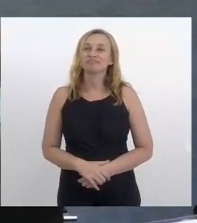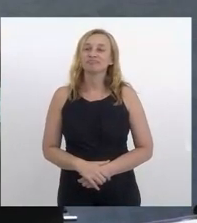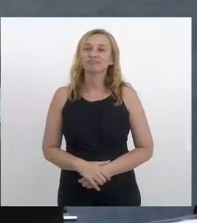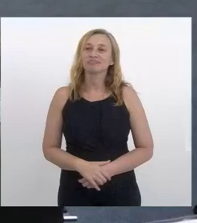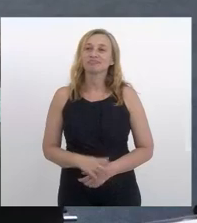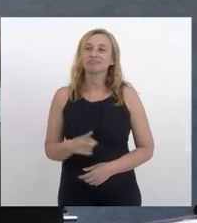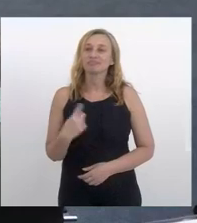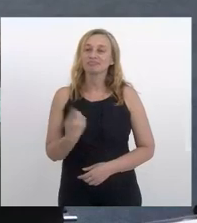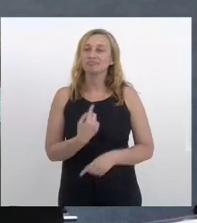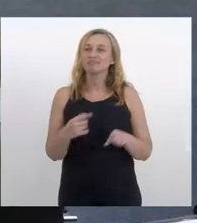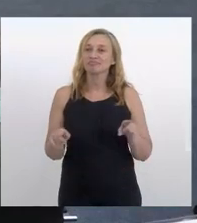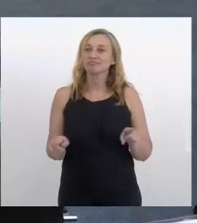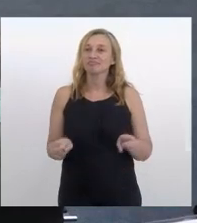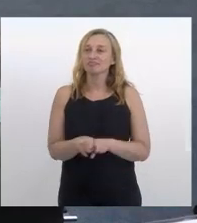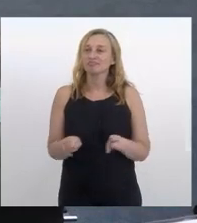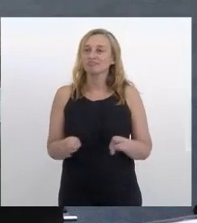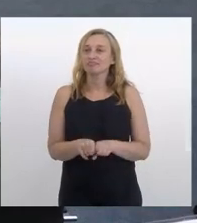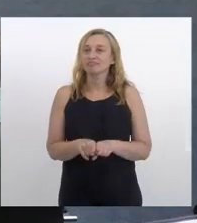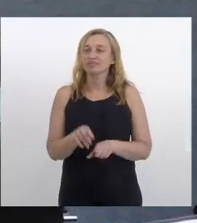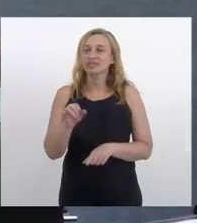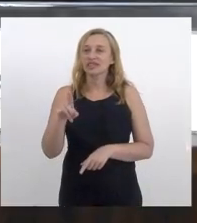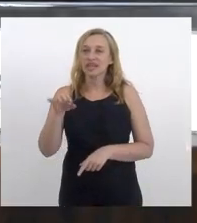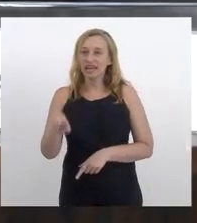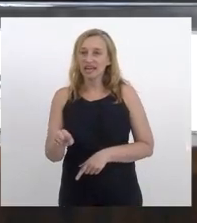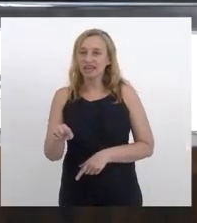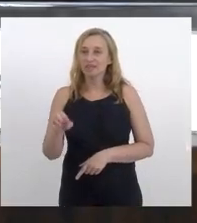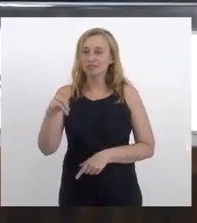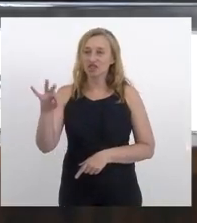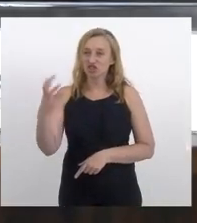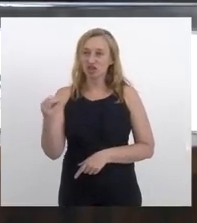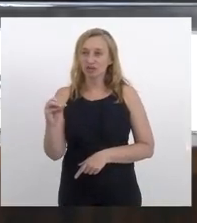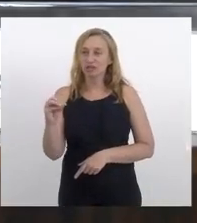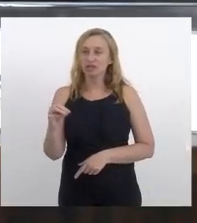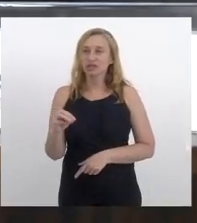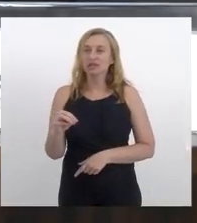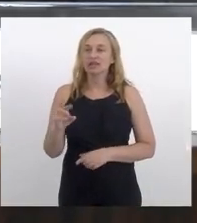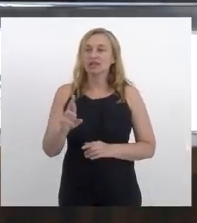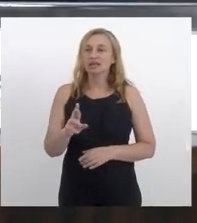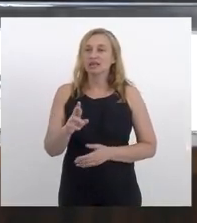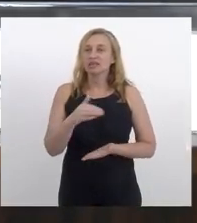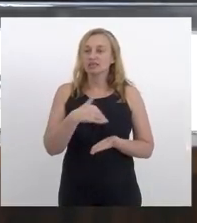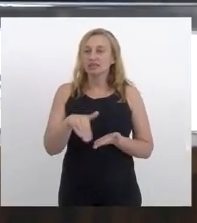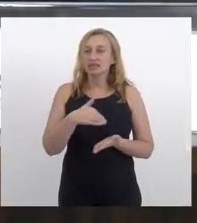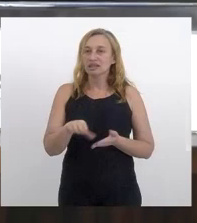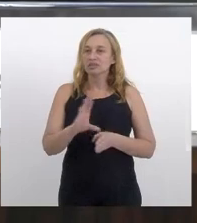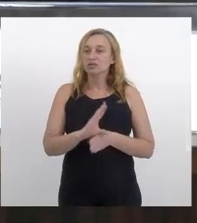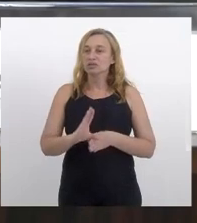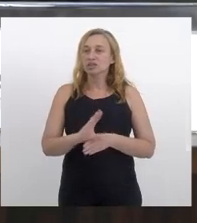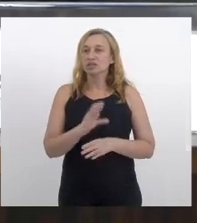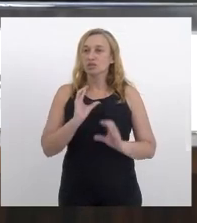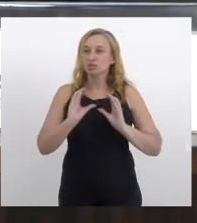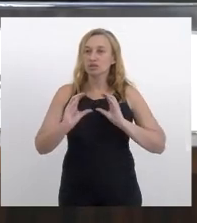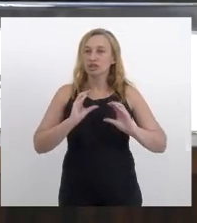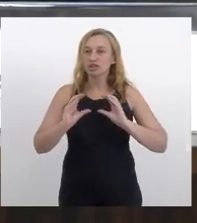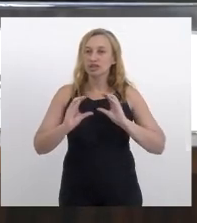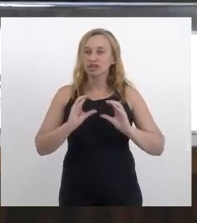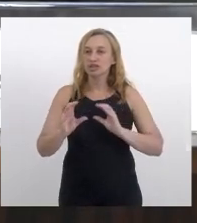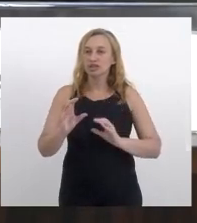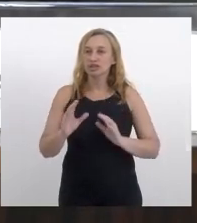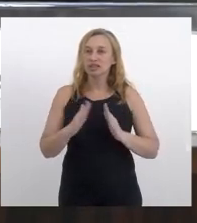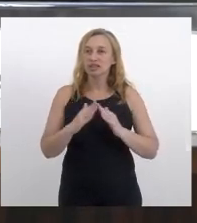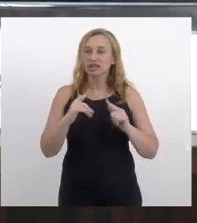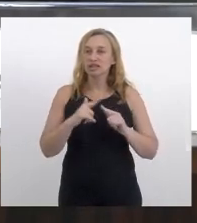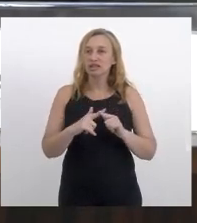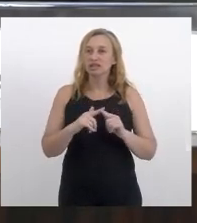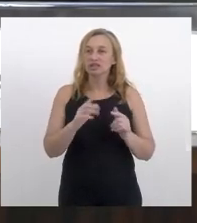Estão conosco também Daniele Machado Gonçalves, secretária do Conselho de Comunicação da Igreja